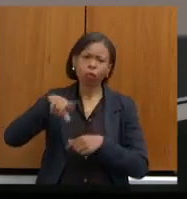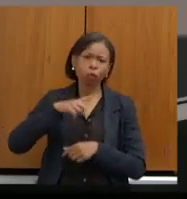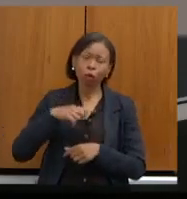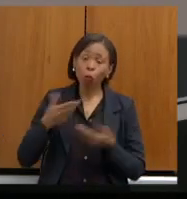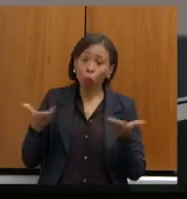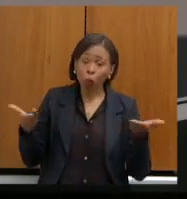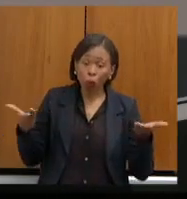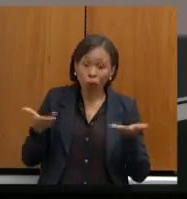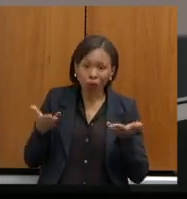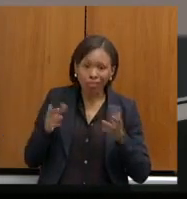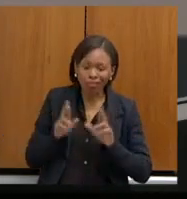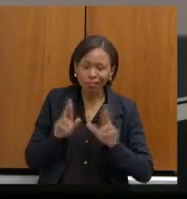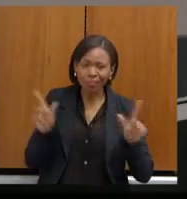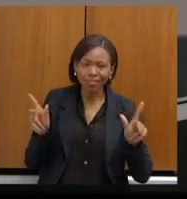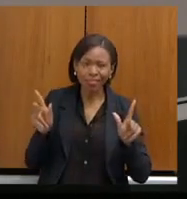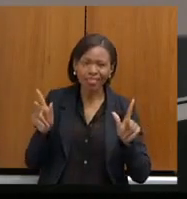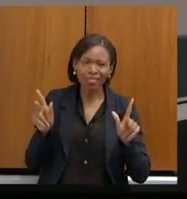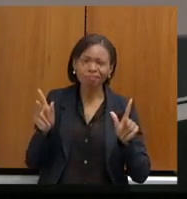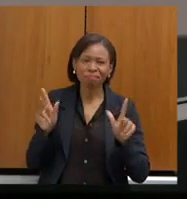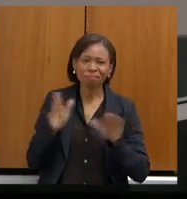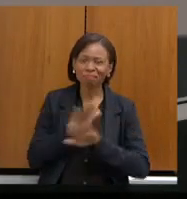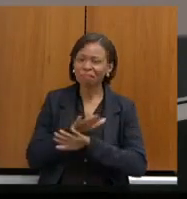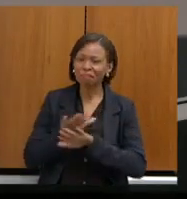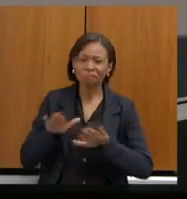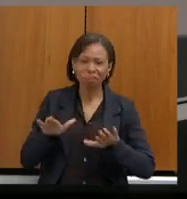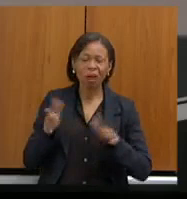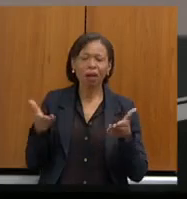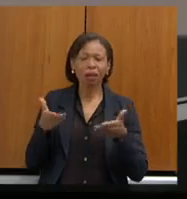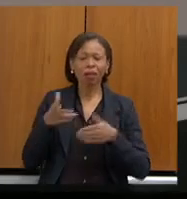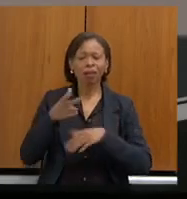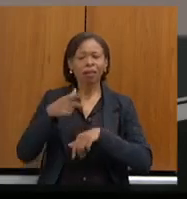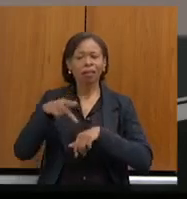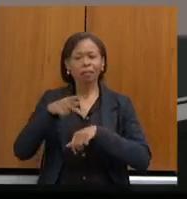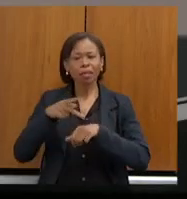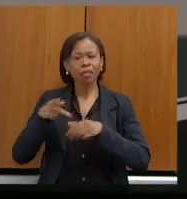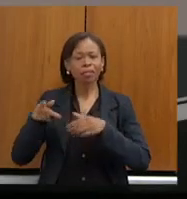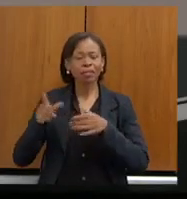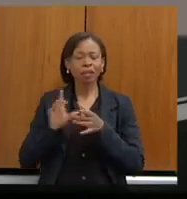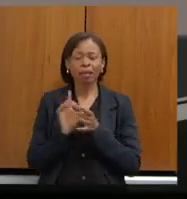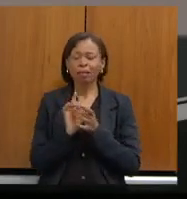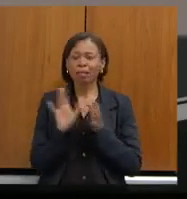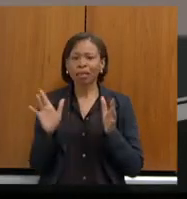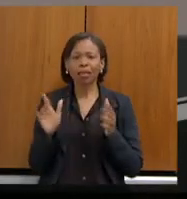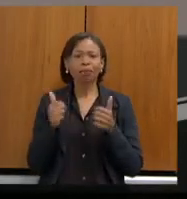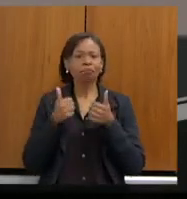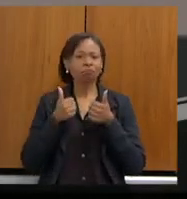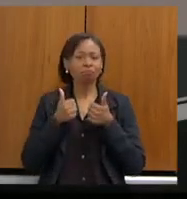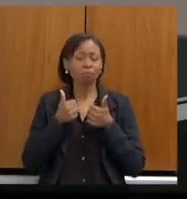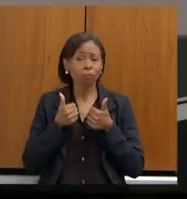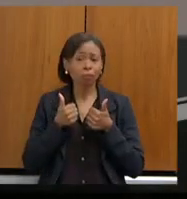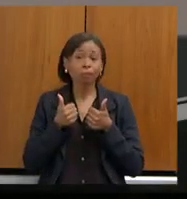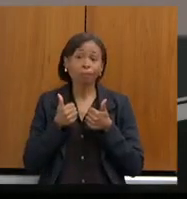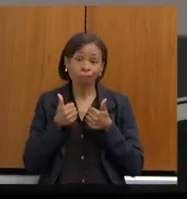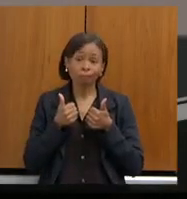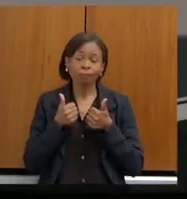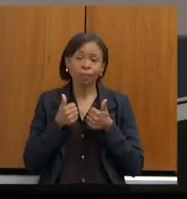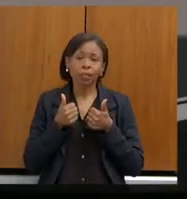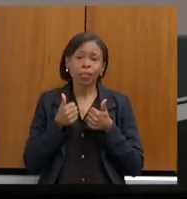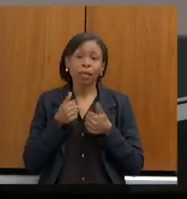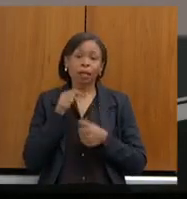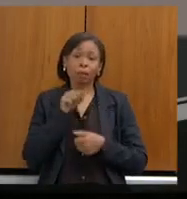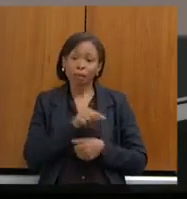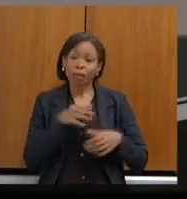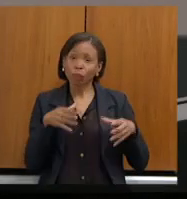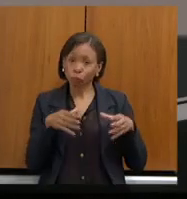mais no país caminhou num bom rumo e dizer é que a turma da